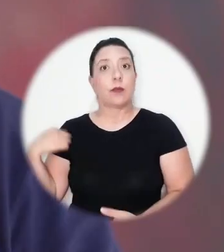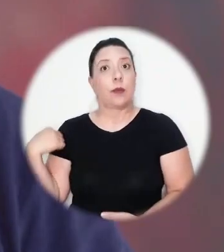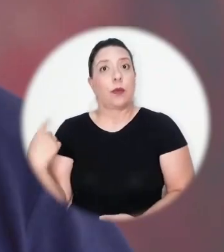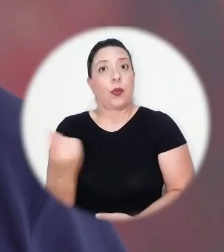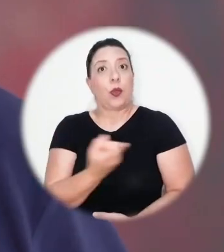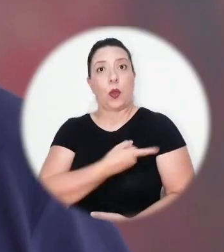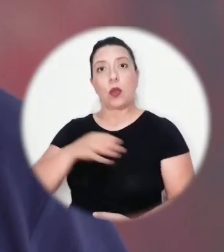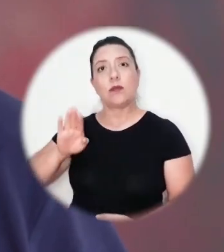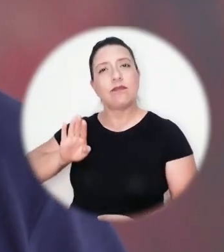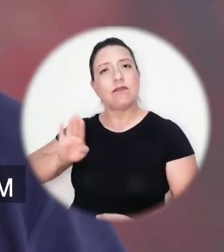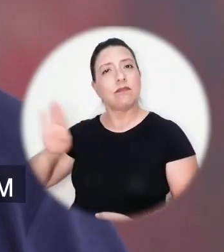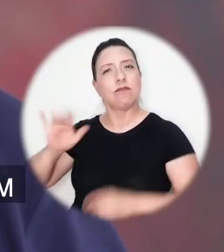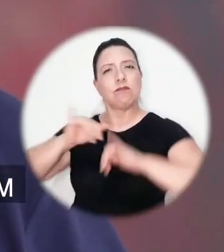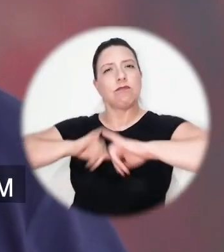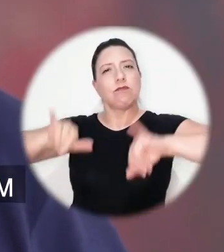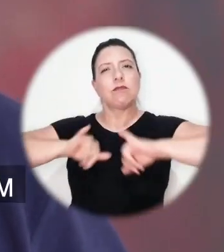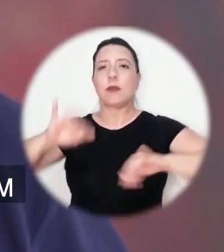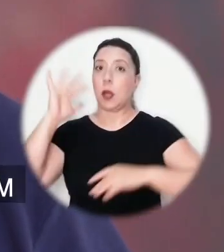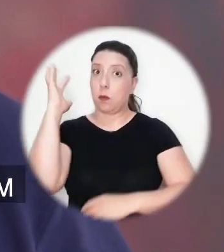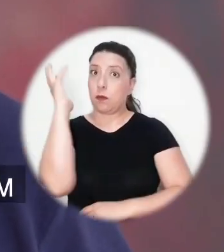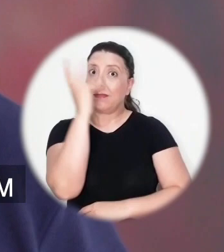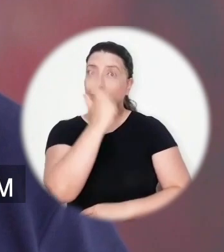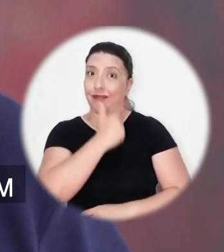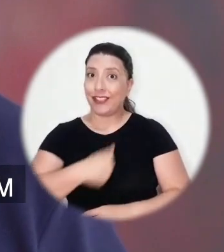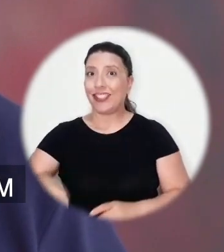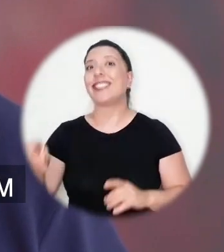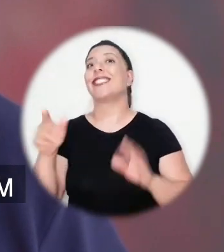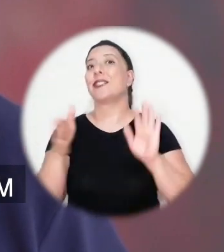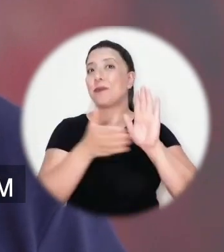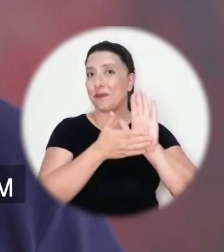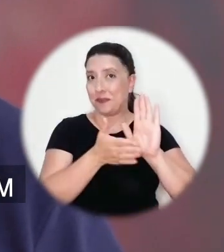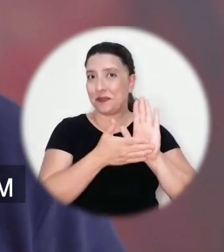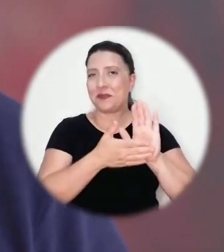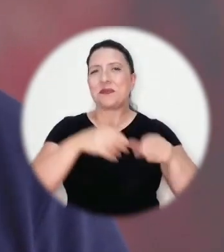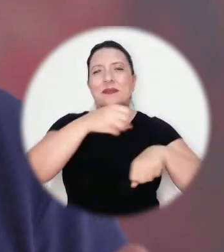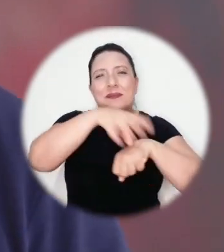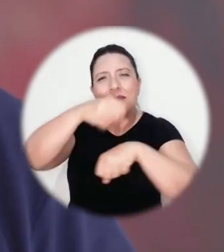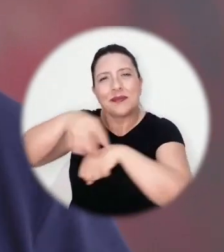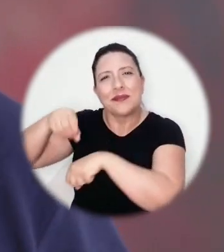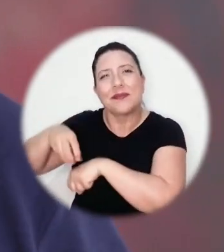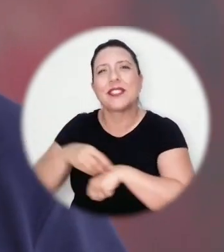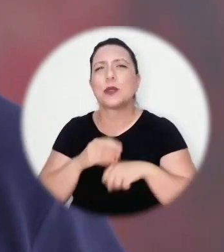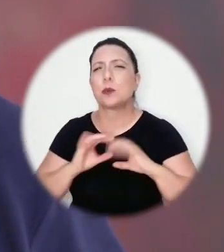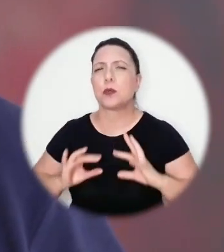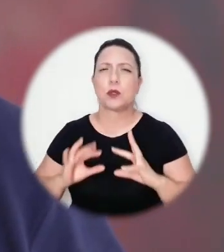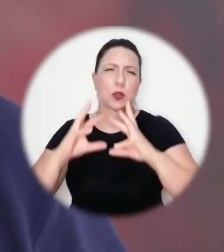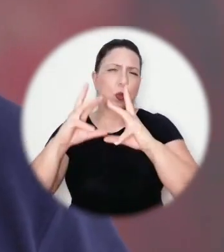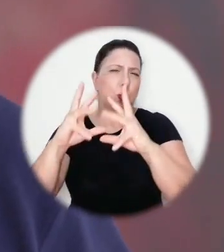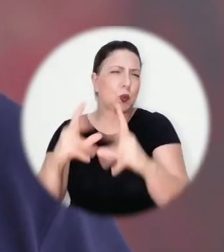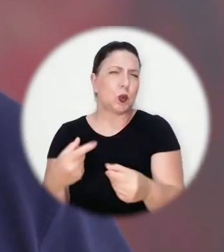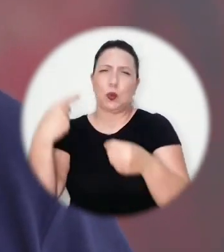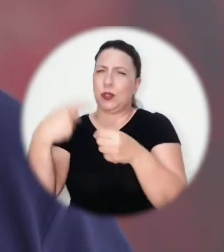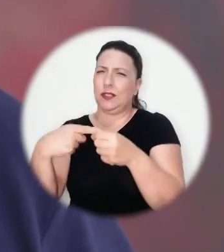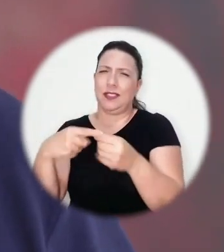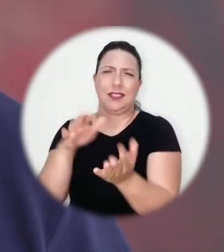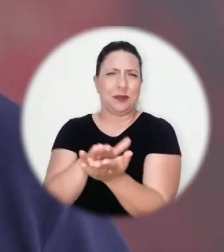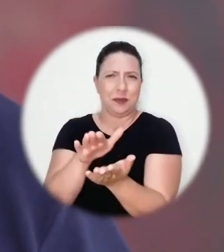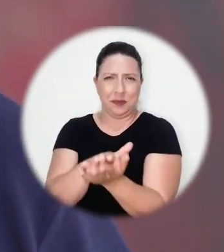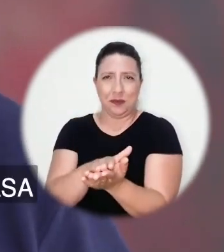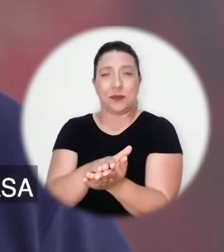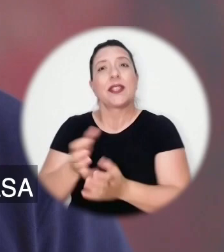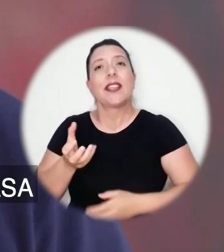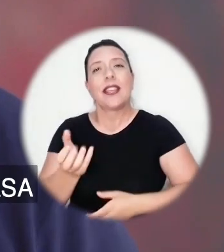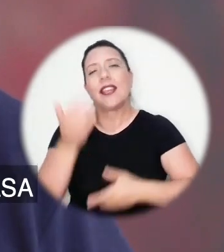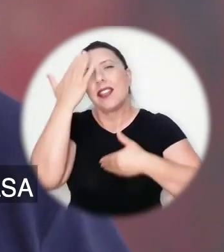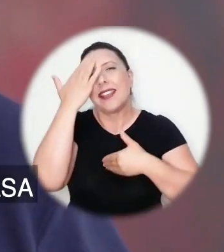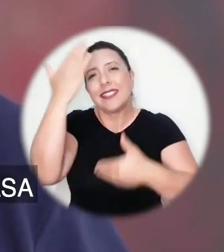Fizemos uma campanha bonita, propositiva, levando a nossa mensagem para toda a cidade de Palmas. Eu quero agradecer a você,